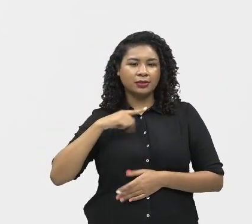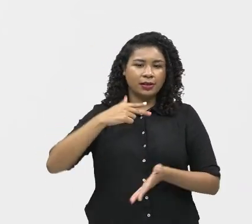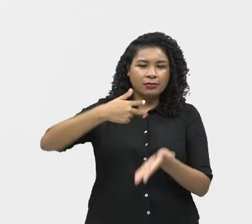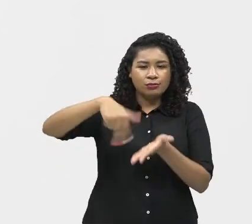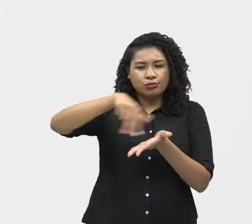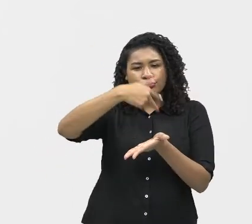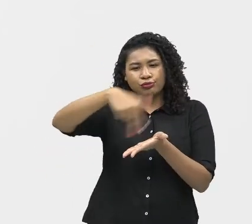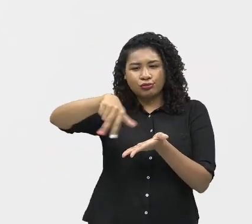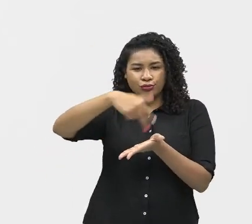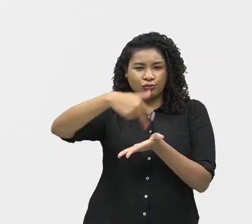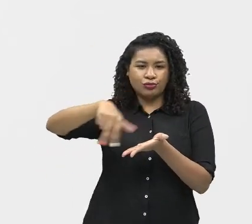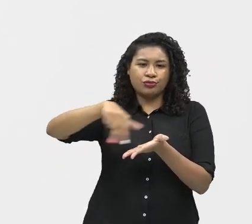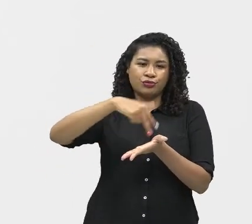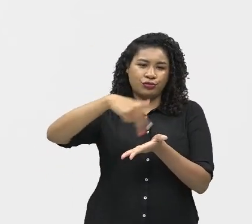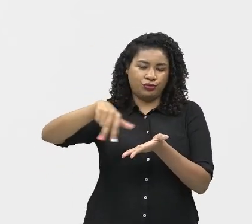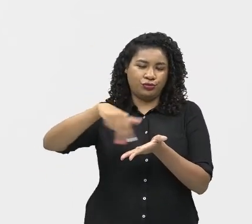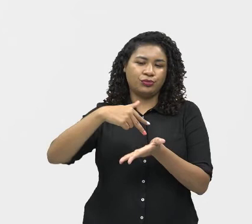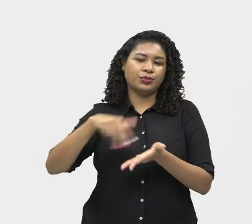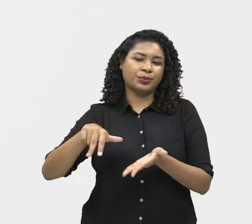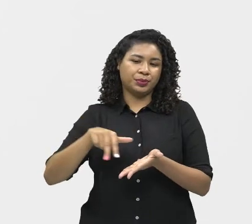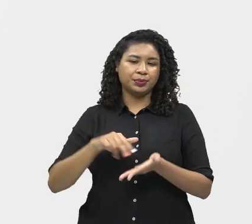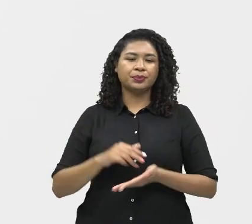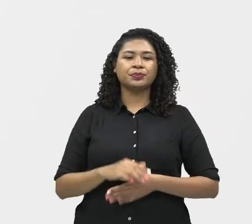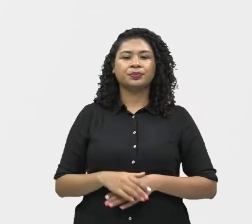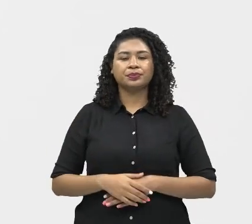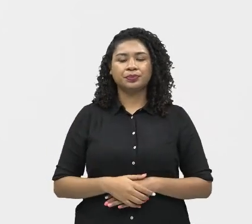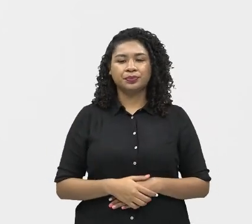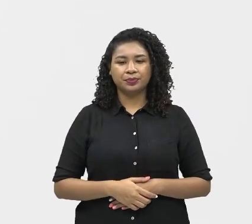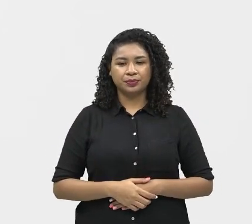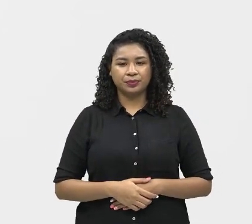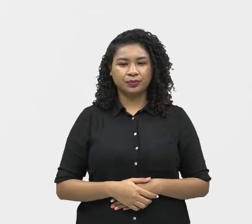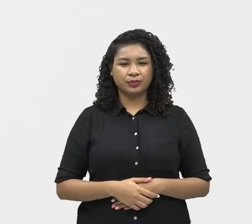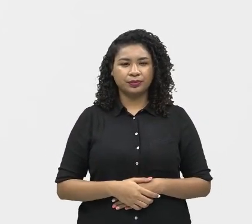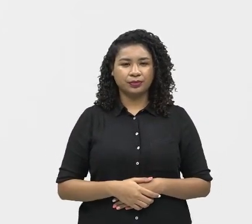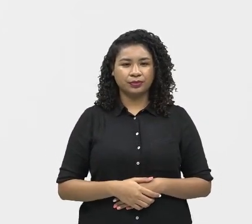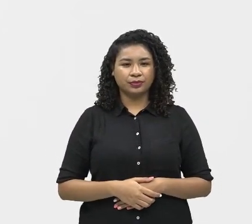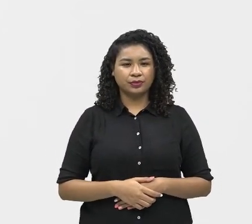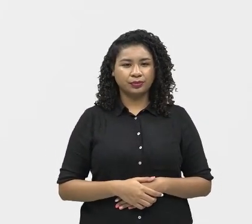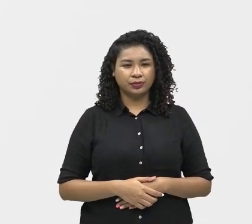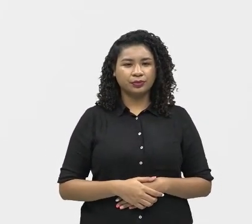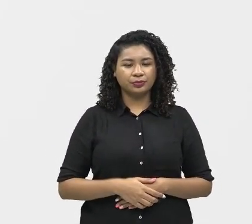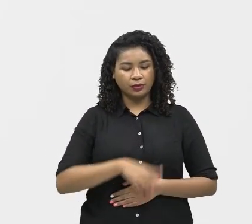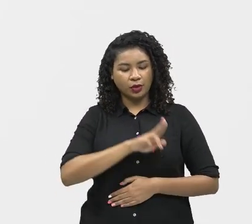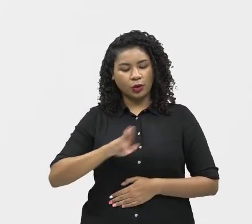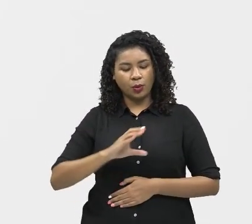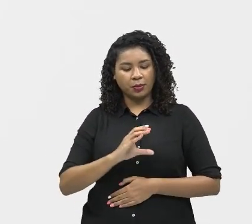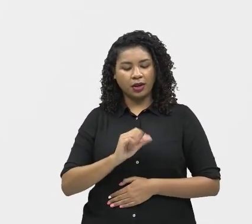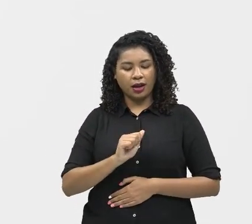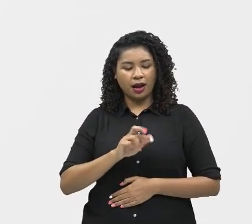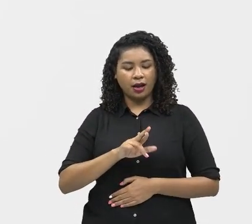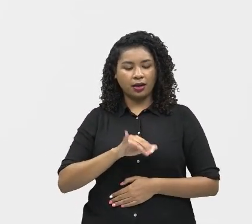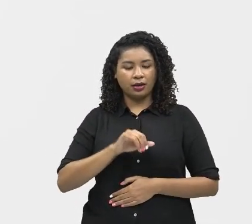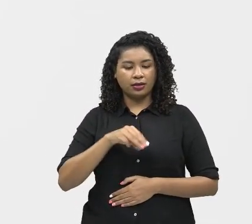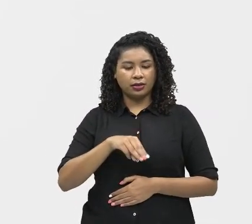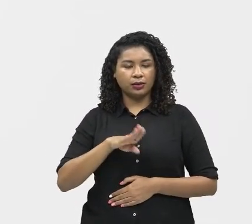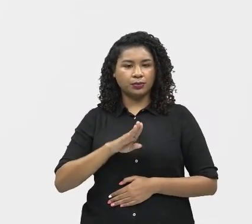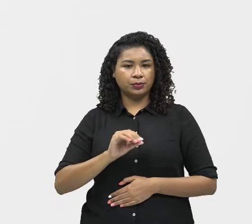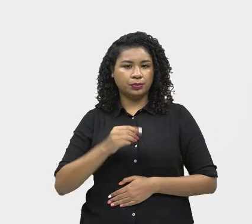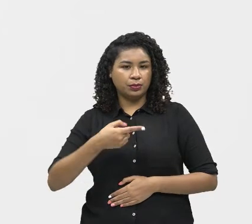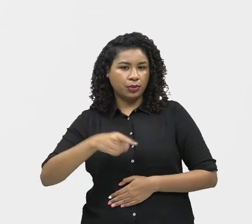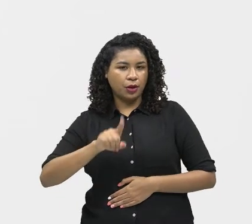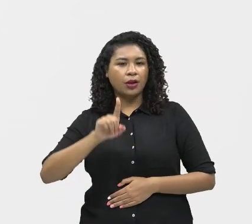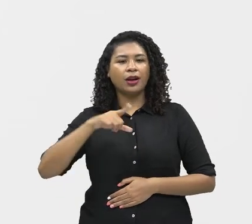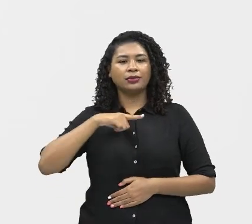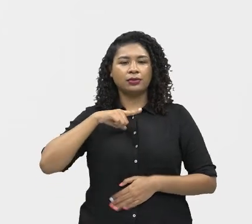requebros, trejeitos, passos miúdos, arrastados e ligeiros. O nome carimbó deriva do instrumento de